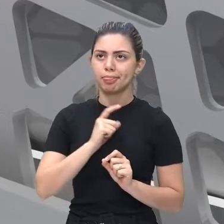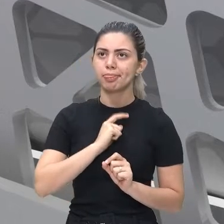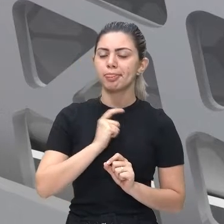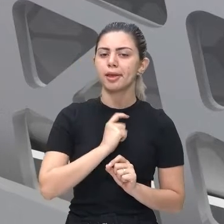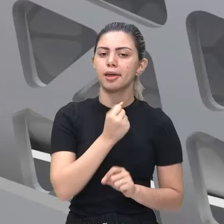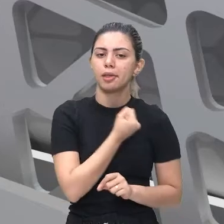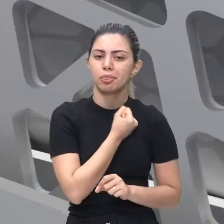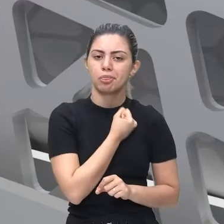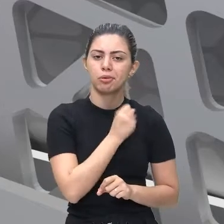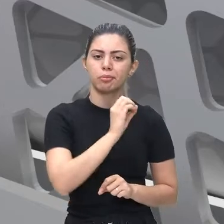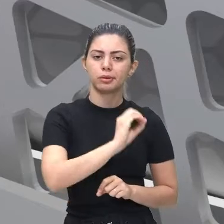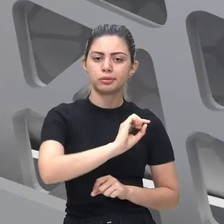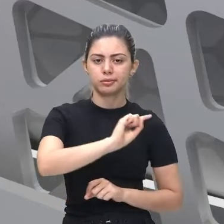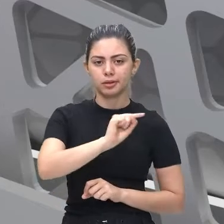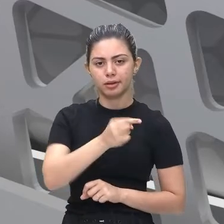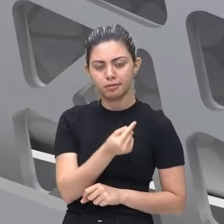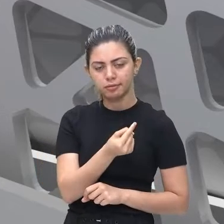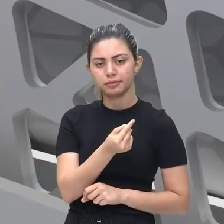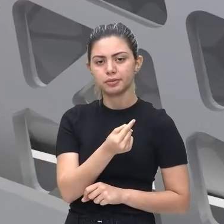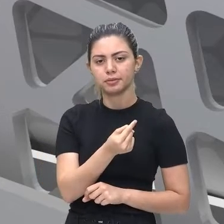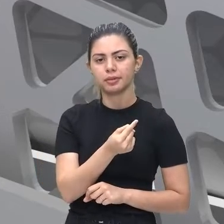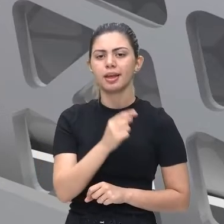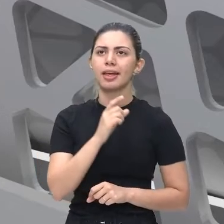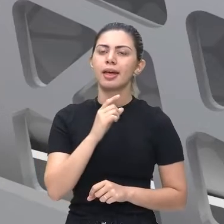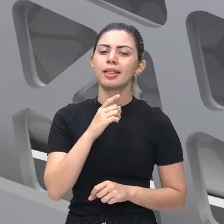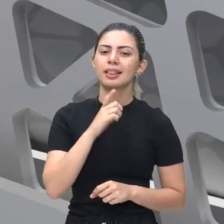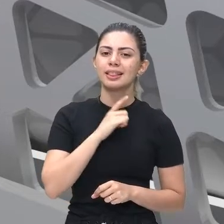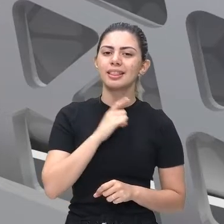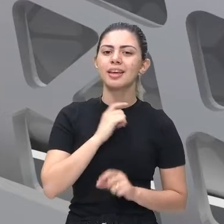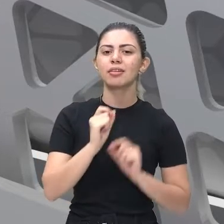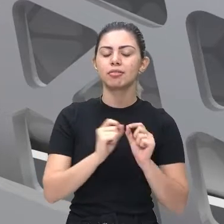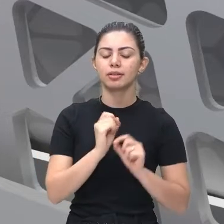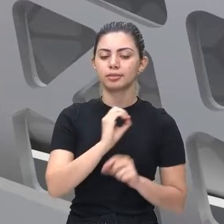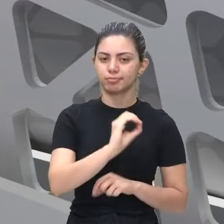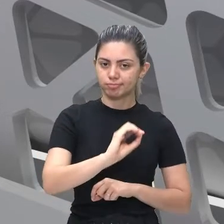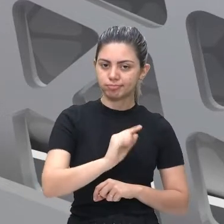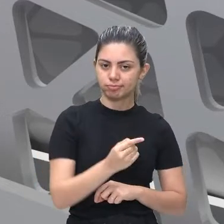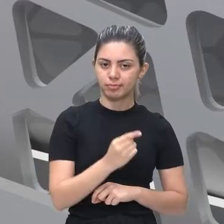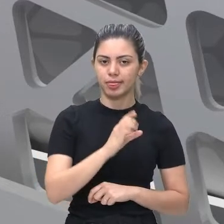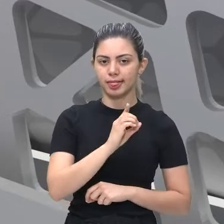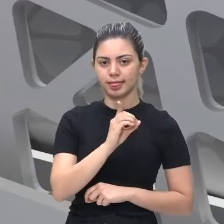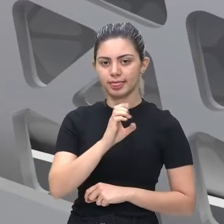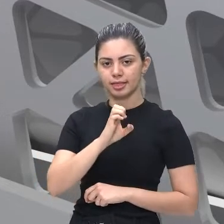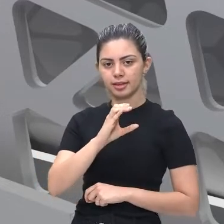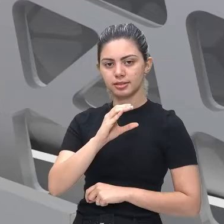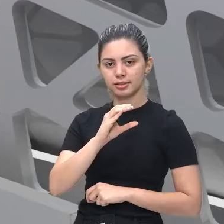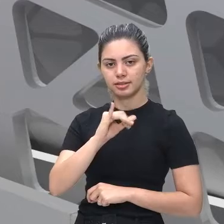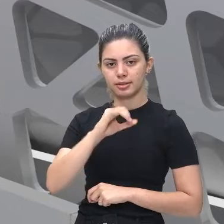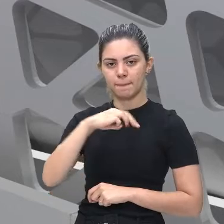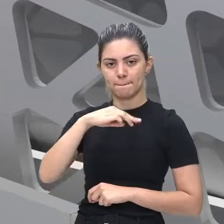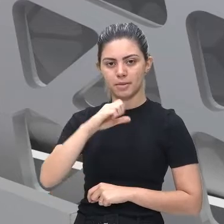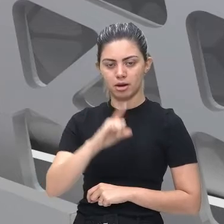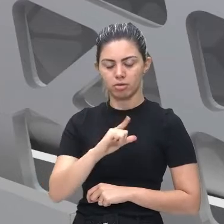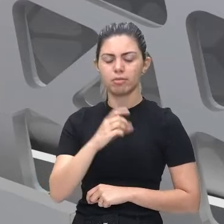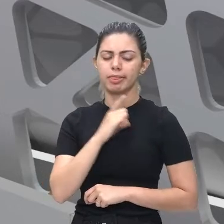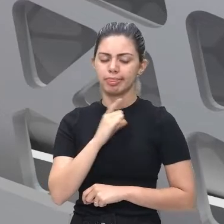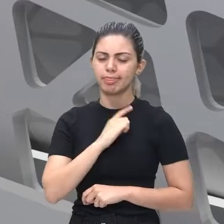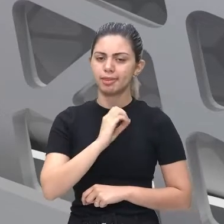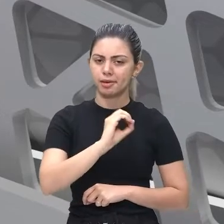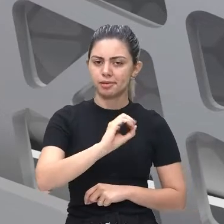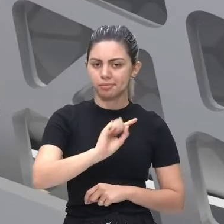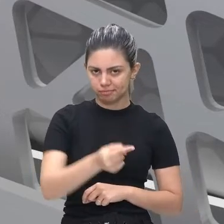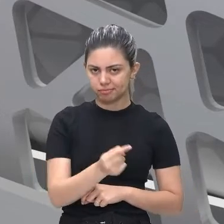números que envolvem o quê? Casas decimais, números que possuem vírgulas,